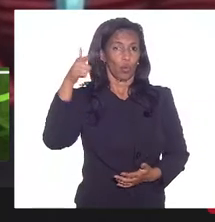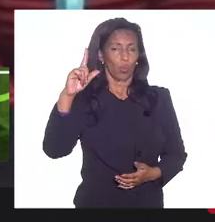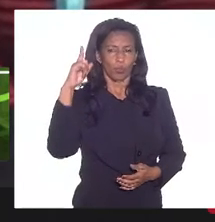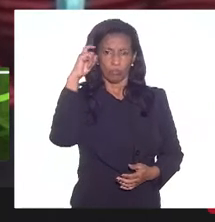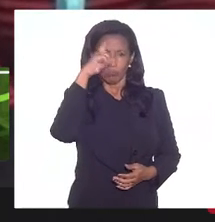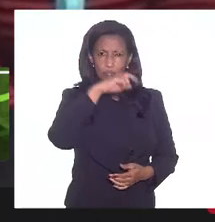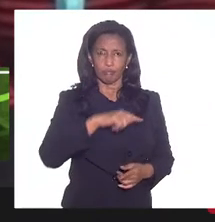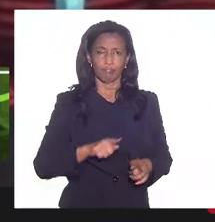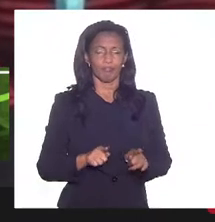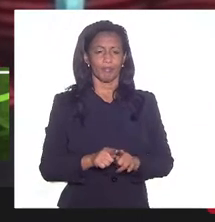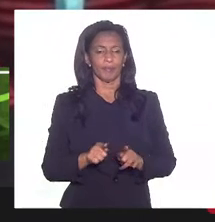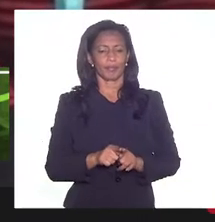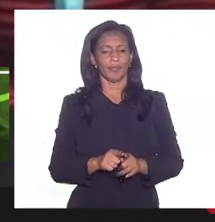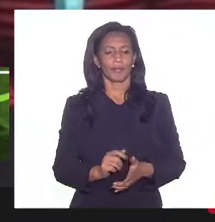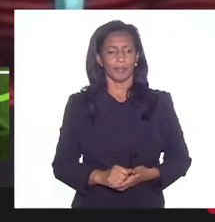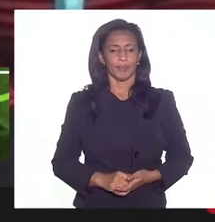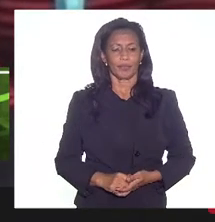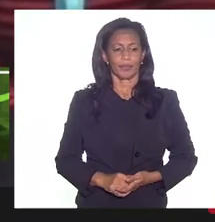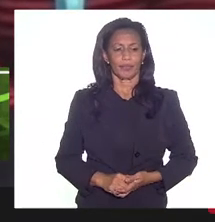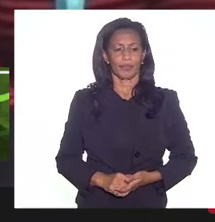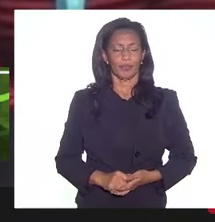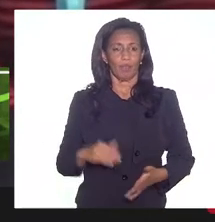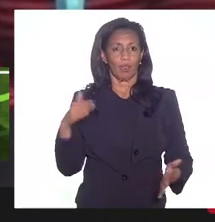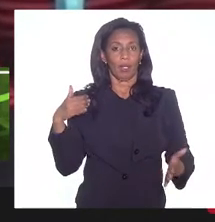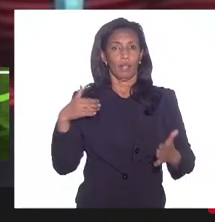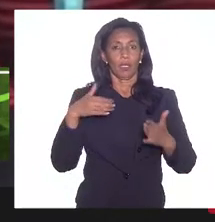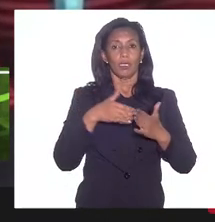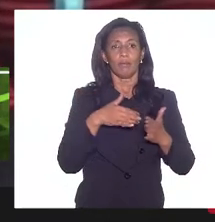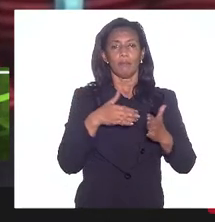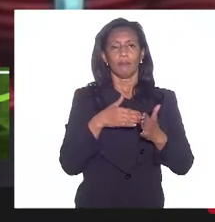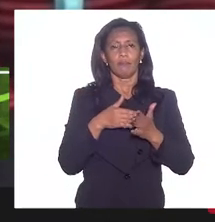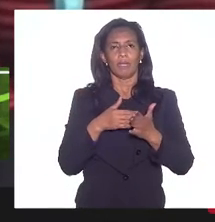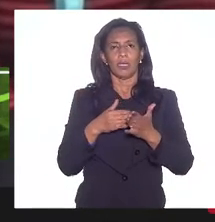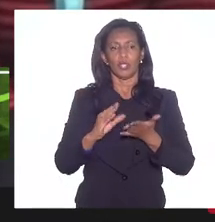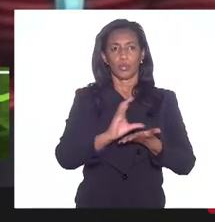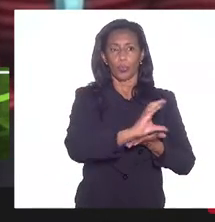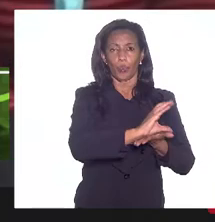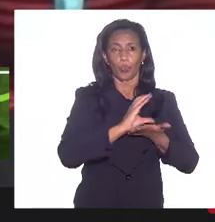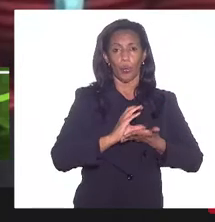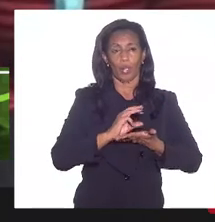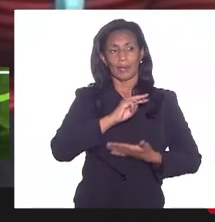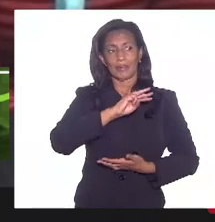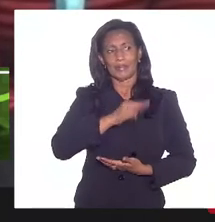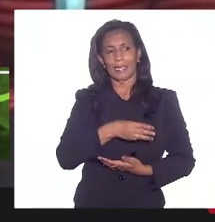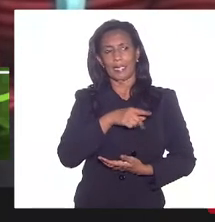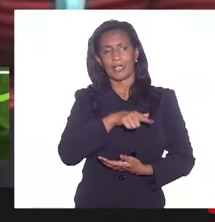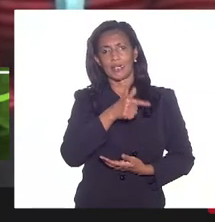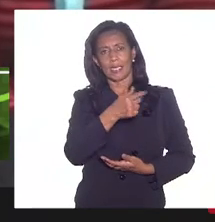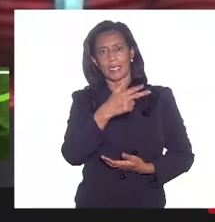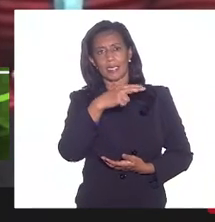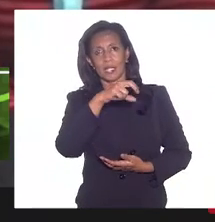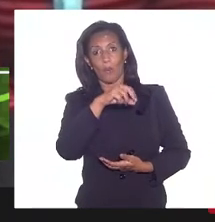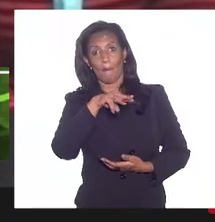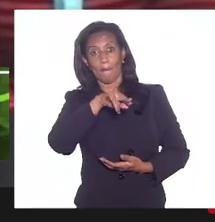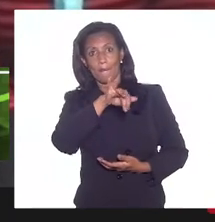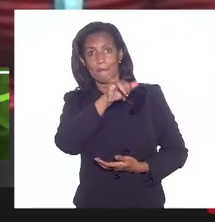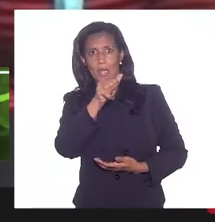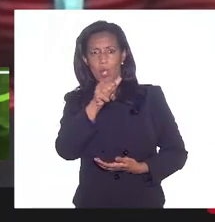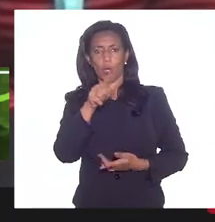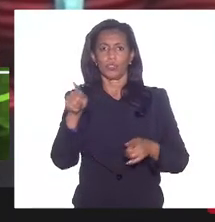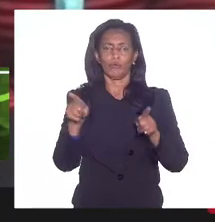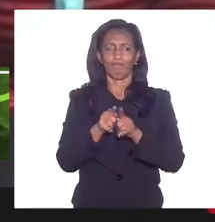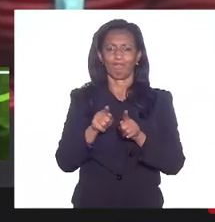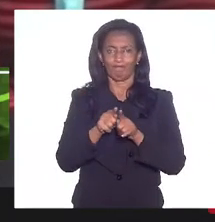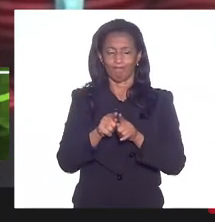dificuldade a questão do limite de recurso 3 milhões e 750 é um recurso limitador